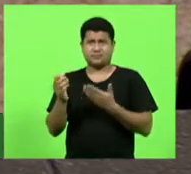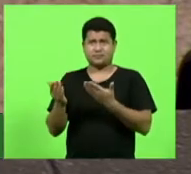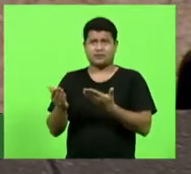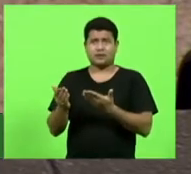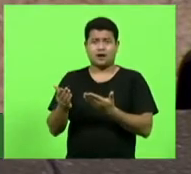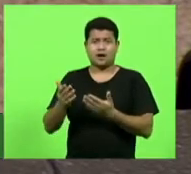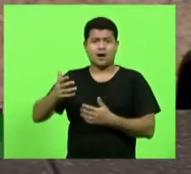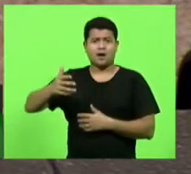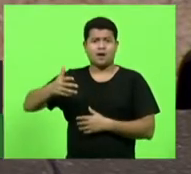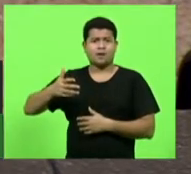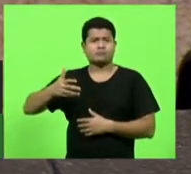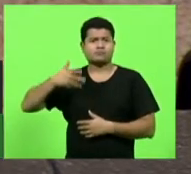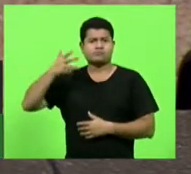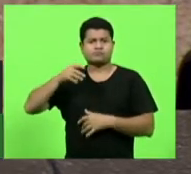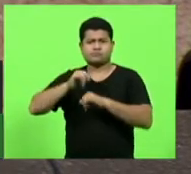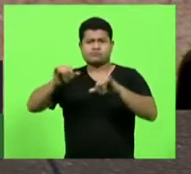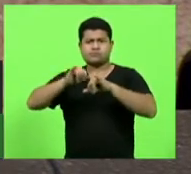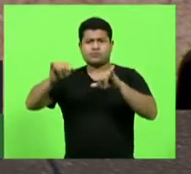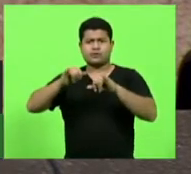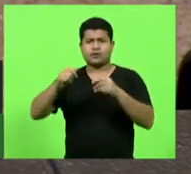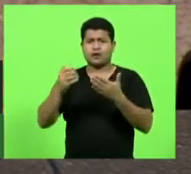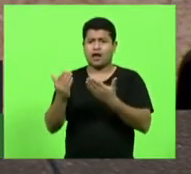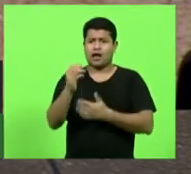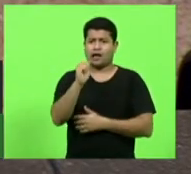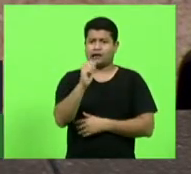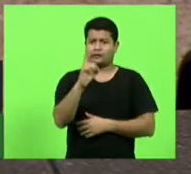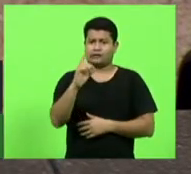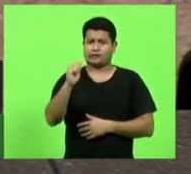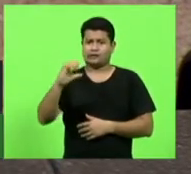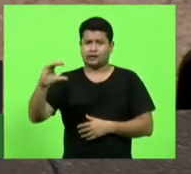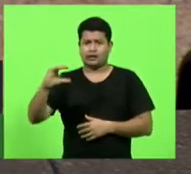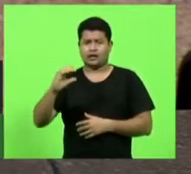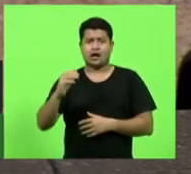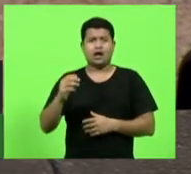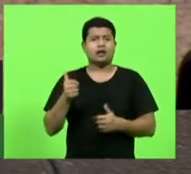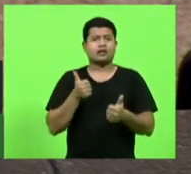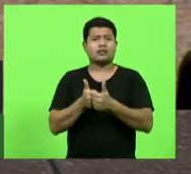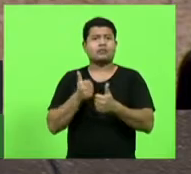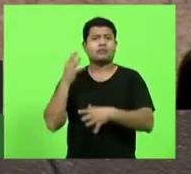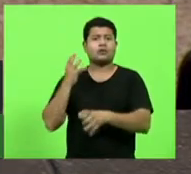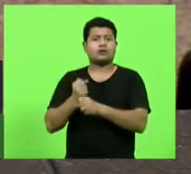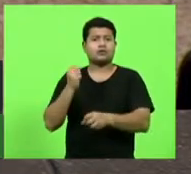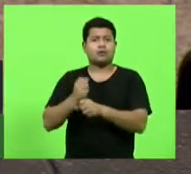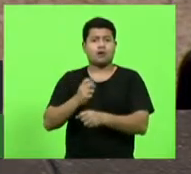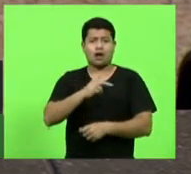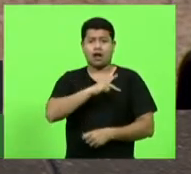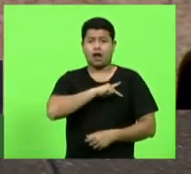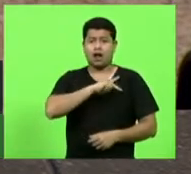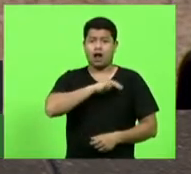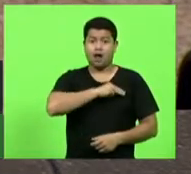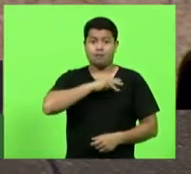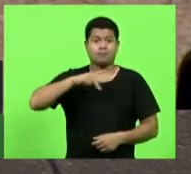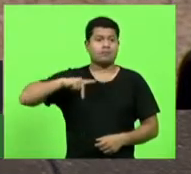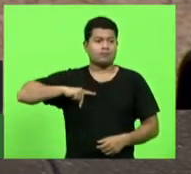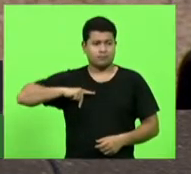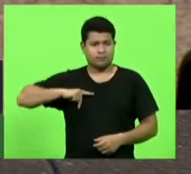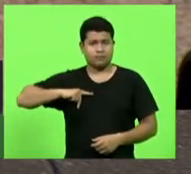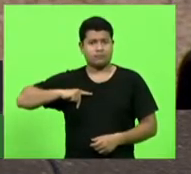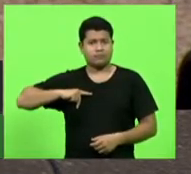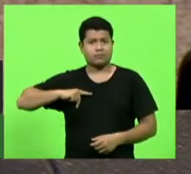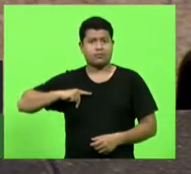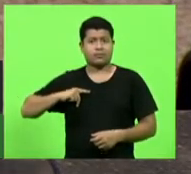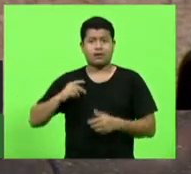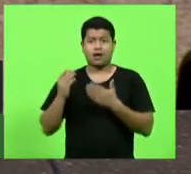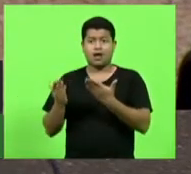Manifestação da ANTAC, Ministério Público, Tribunal de Contas, a própria